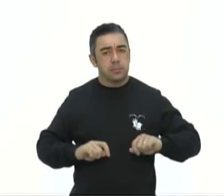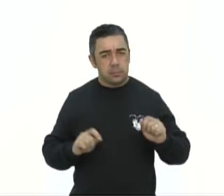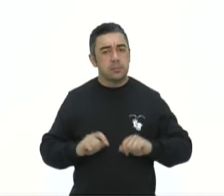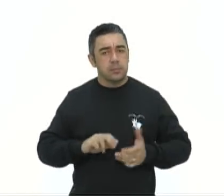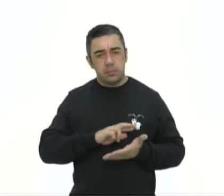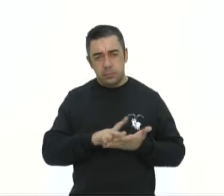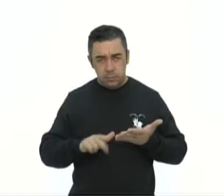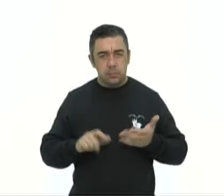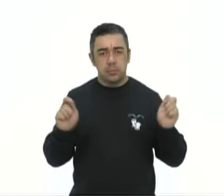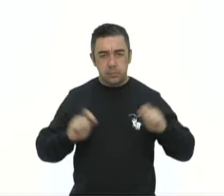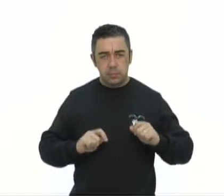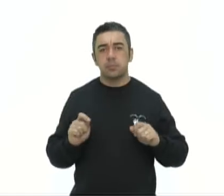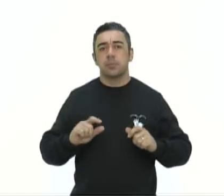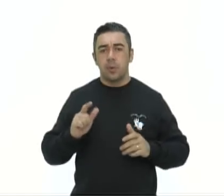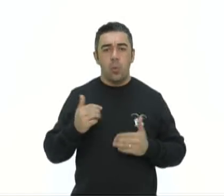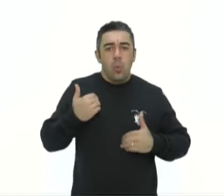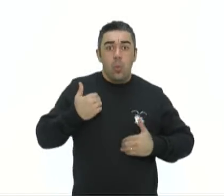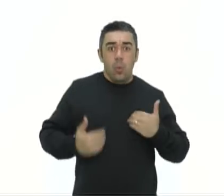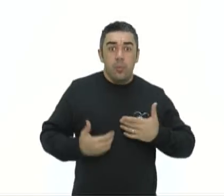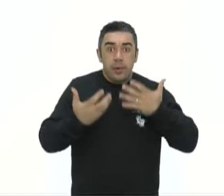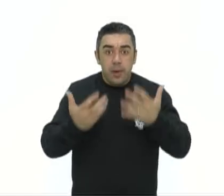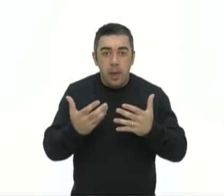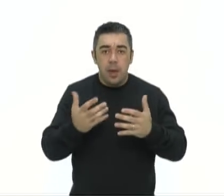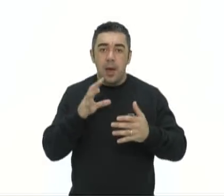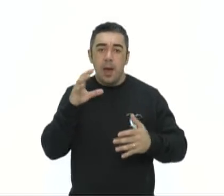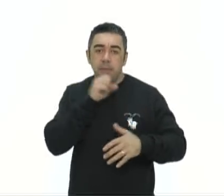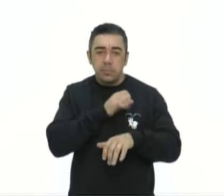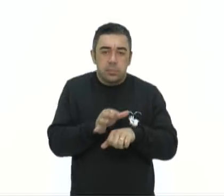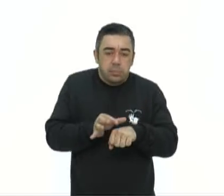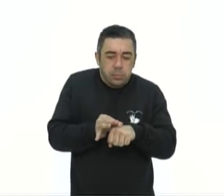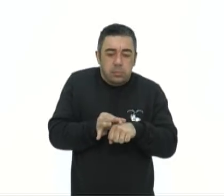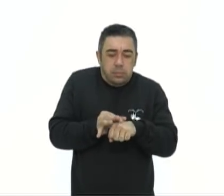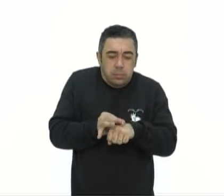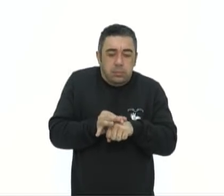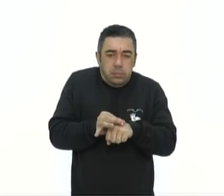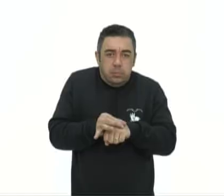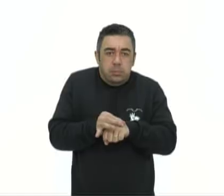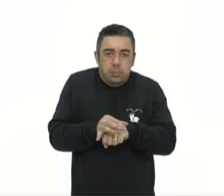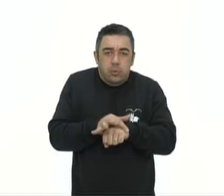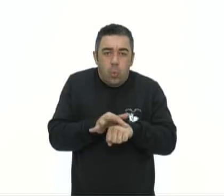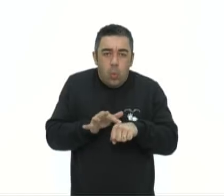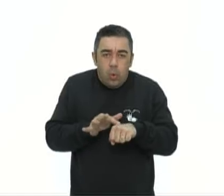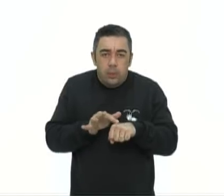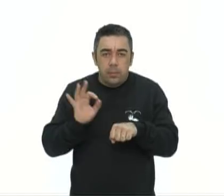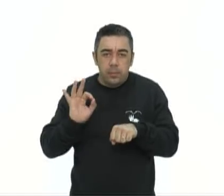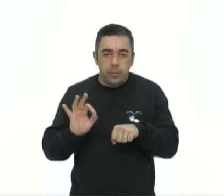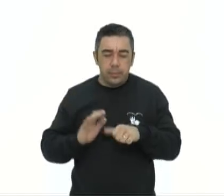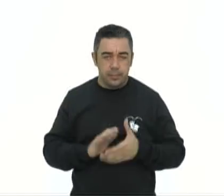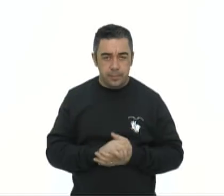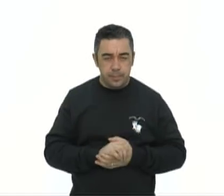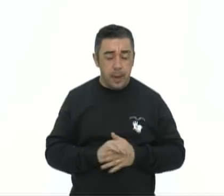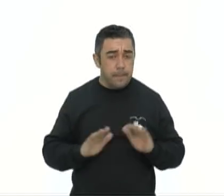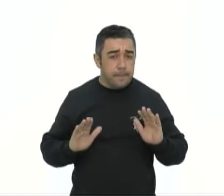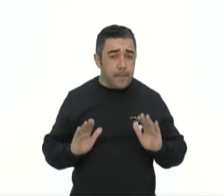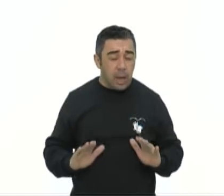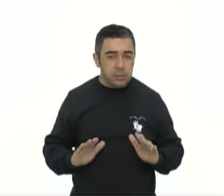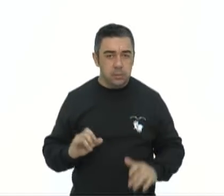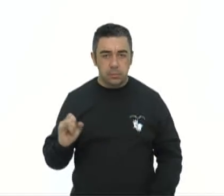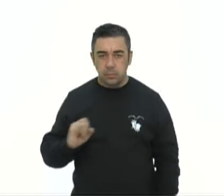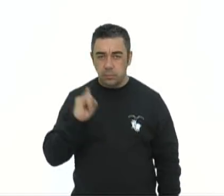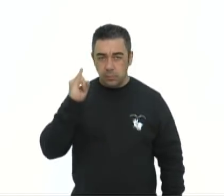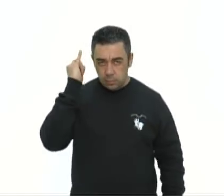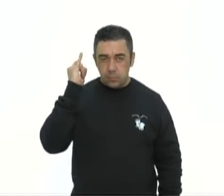inúmeros fatores que fazem com que o corpo queira o quanto antes fechar essa cicatrização ali. Mas apesar de sua